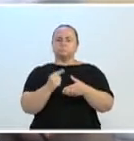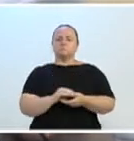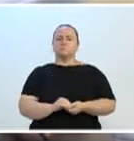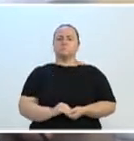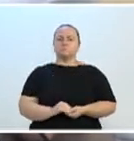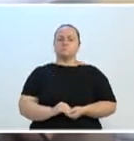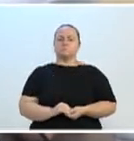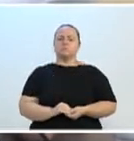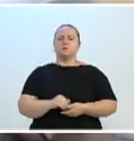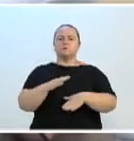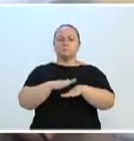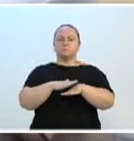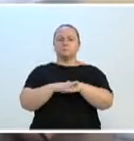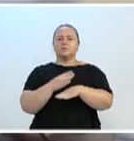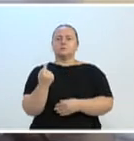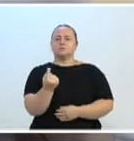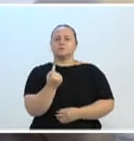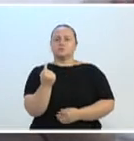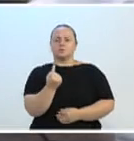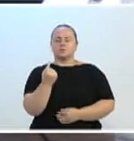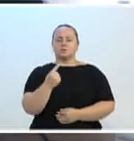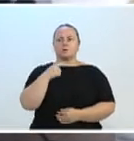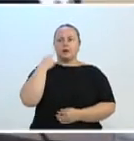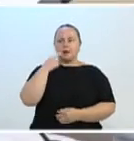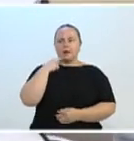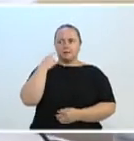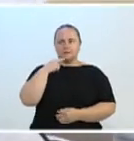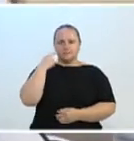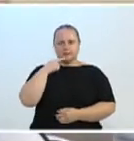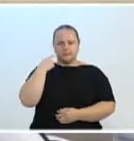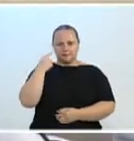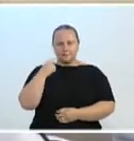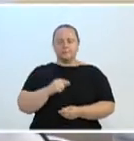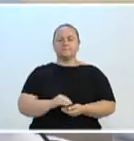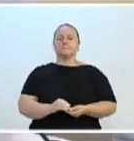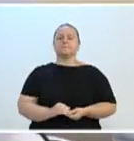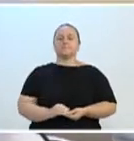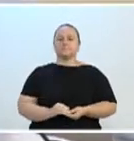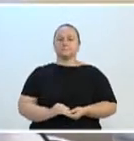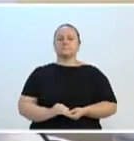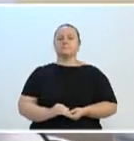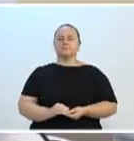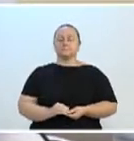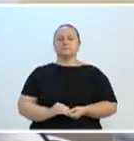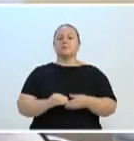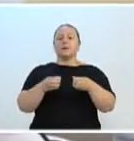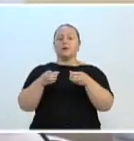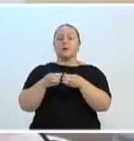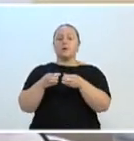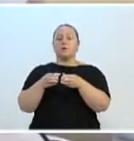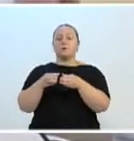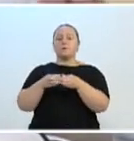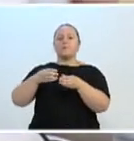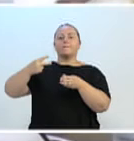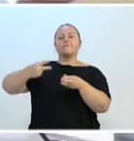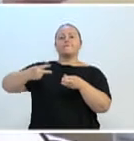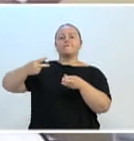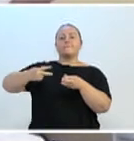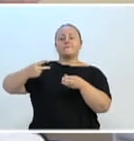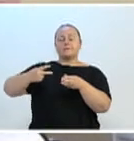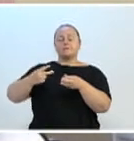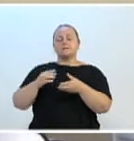a presidente, vereador Marcelo Lanzarin. Candidato avulso a vice-presidente, vereador Marcos da